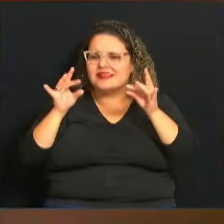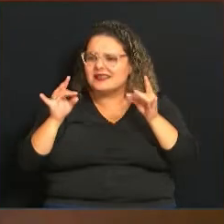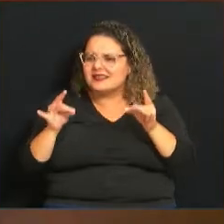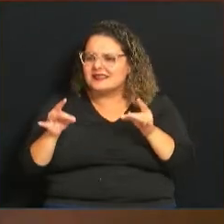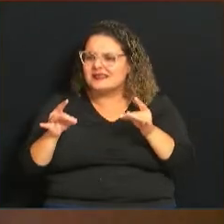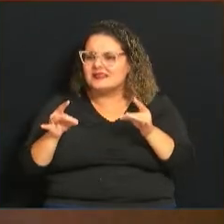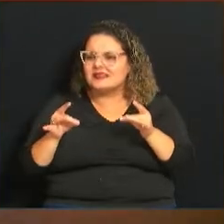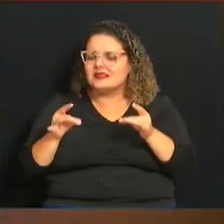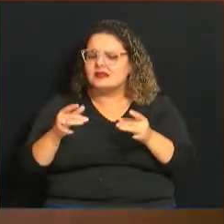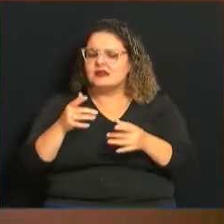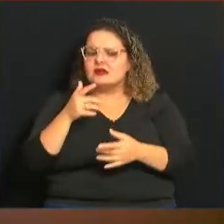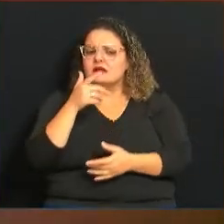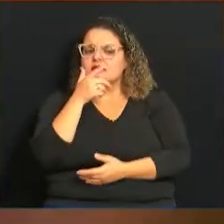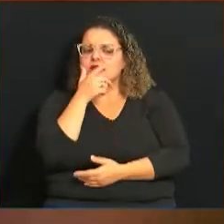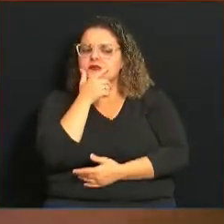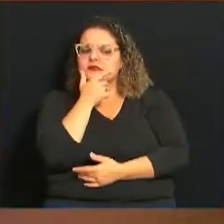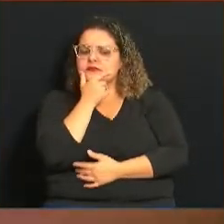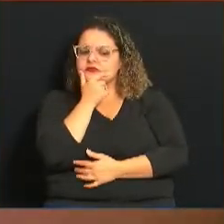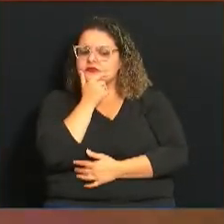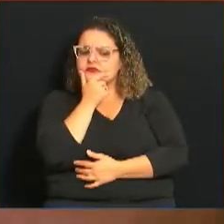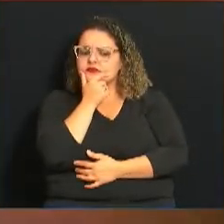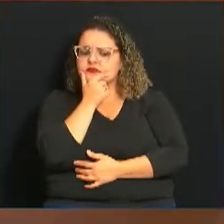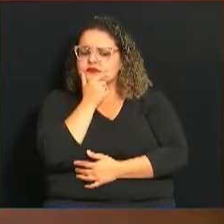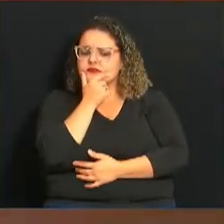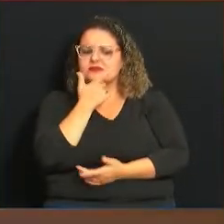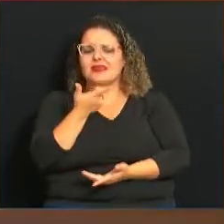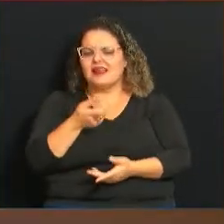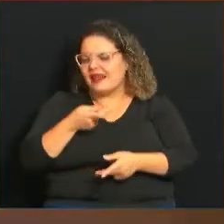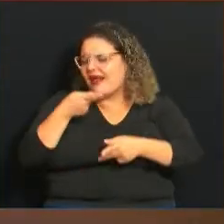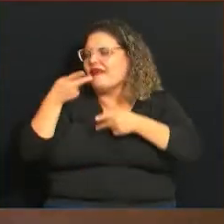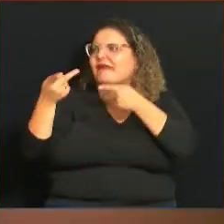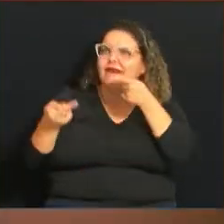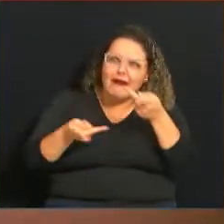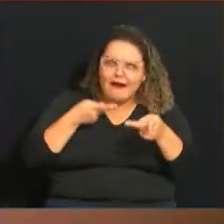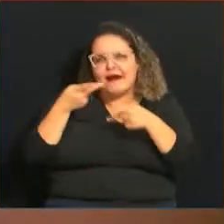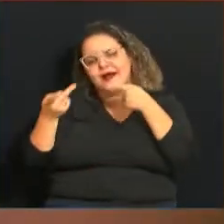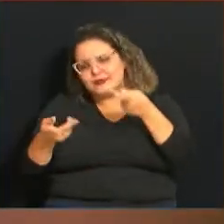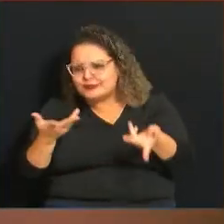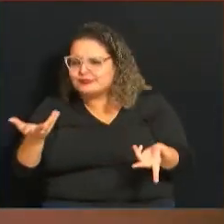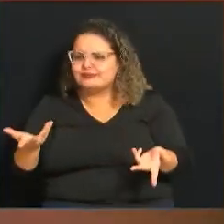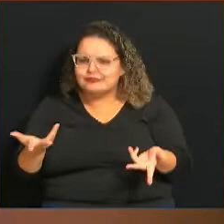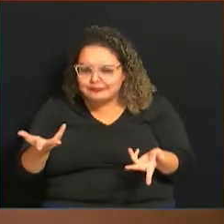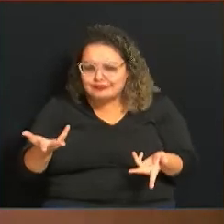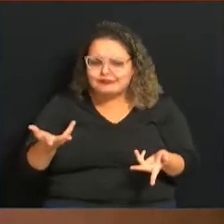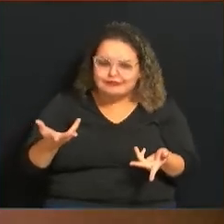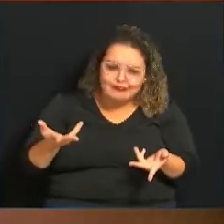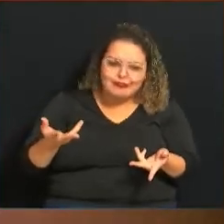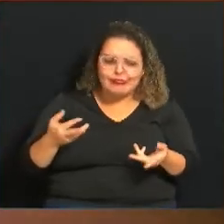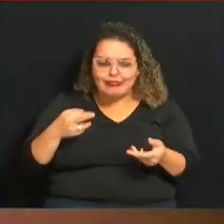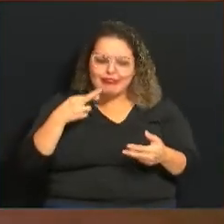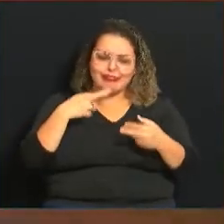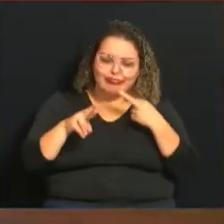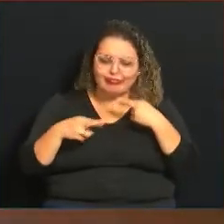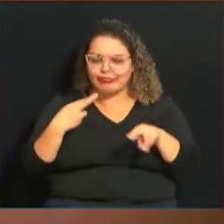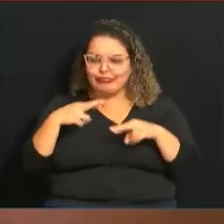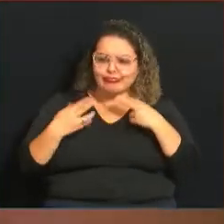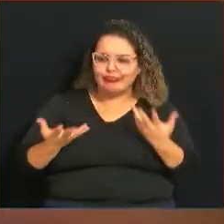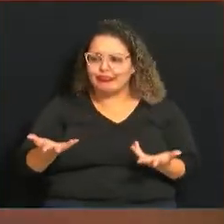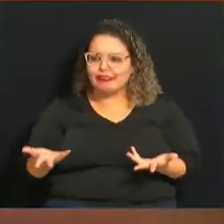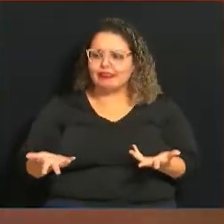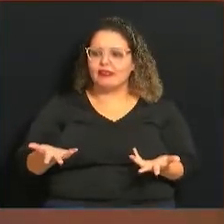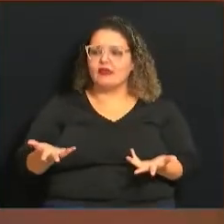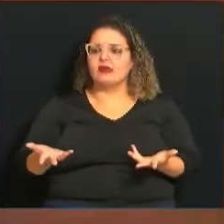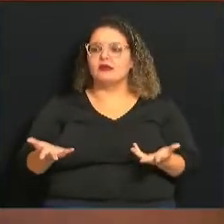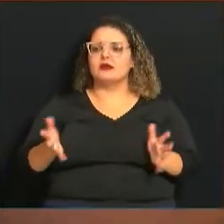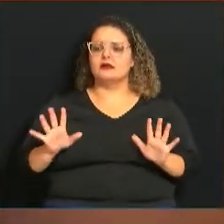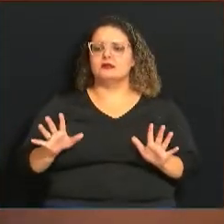Eu falei, "Não, a Nina, ela é bocuda, né? Ela tem queixo duro, mas tá um pouco além. Tá